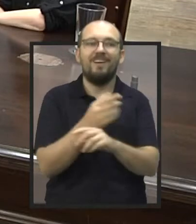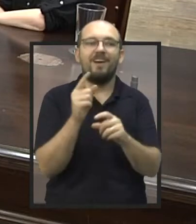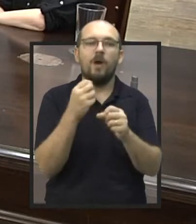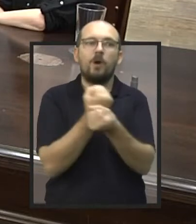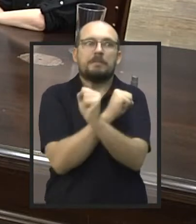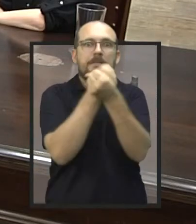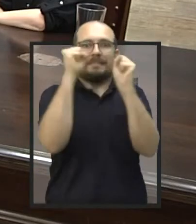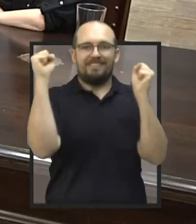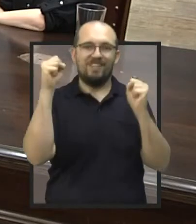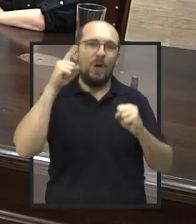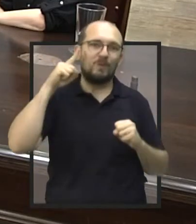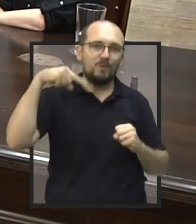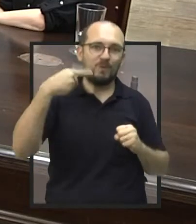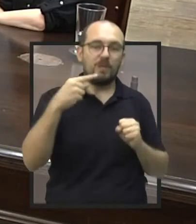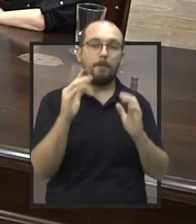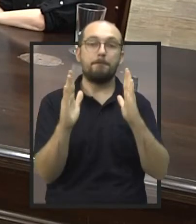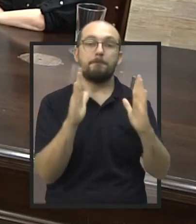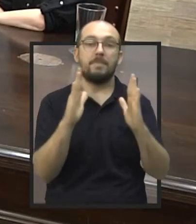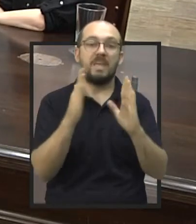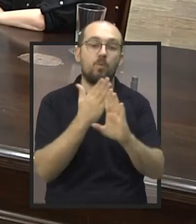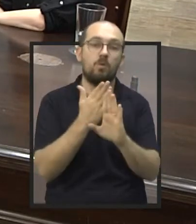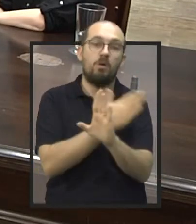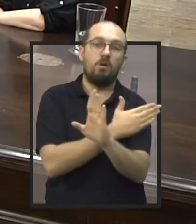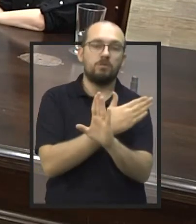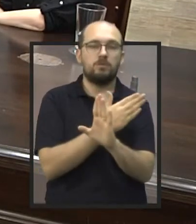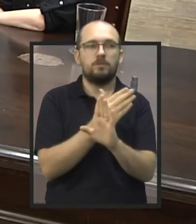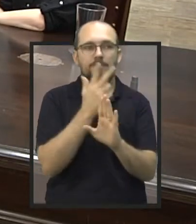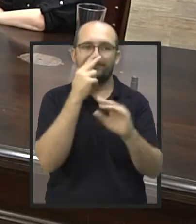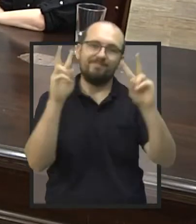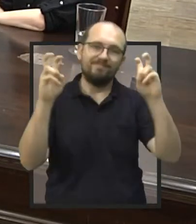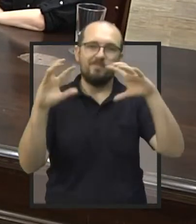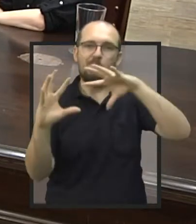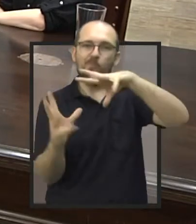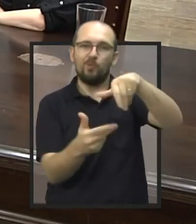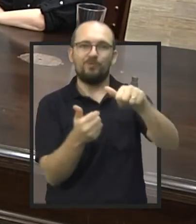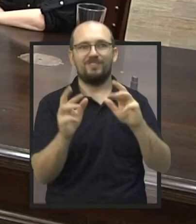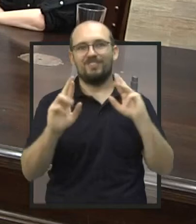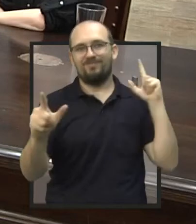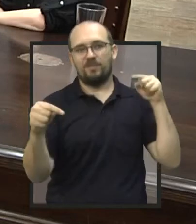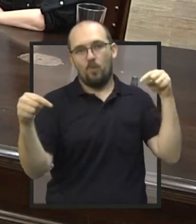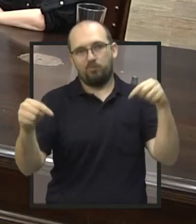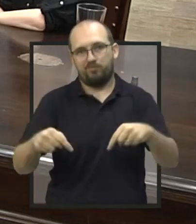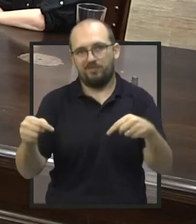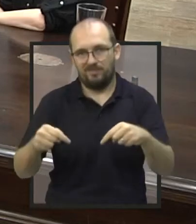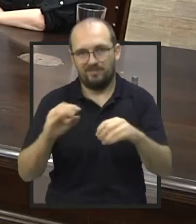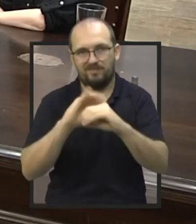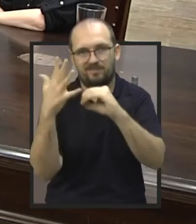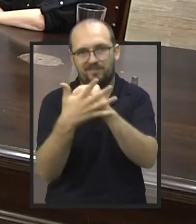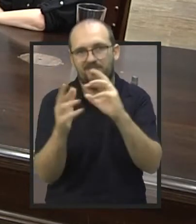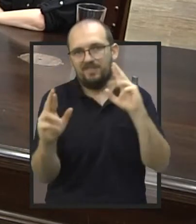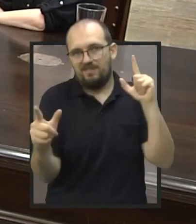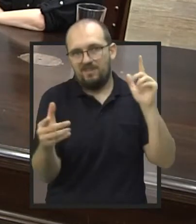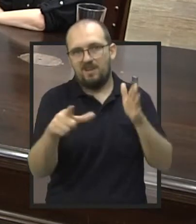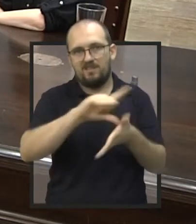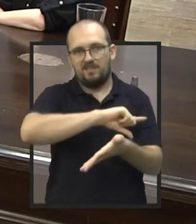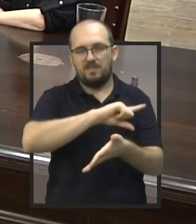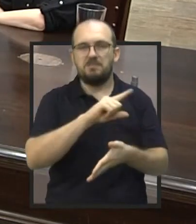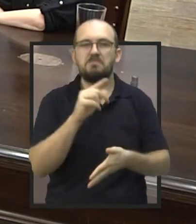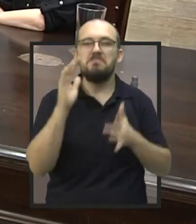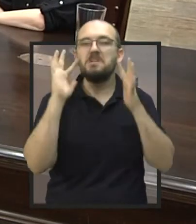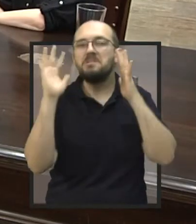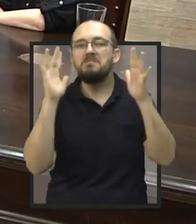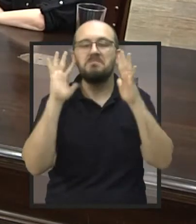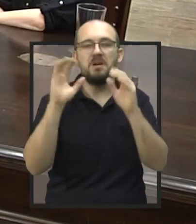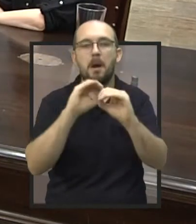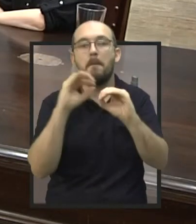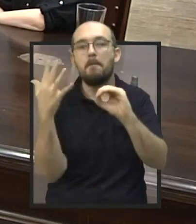a gente direcionar o nosso pensamento em relação a isso. Essa crônica foi a última que saiu no Comércio, eu tenho ela impressa, é muito importante para